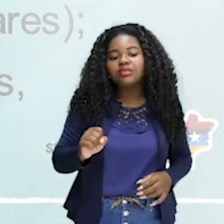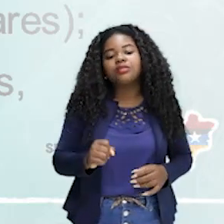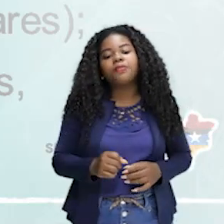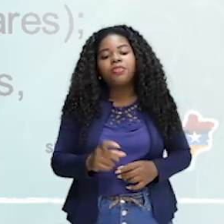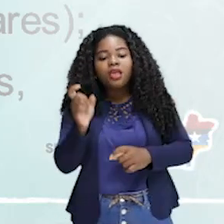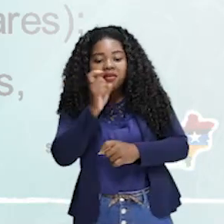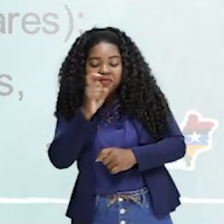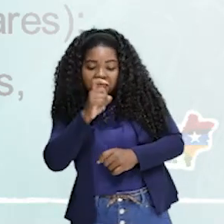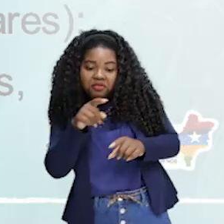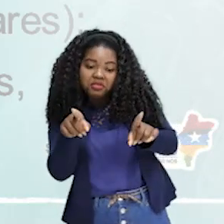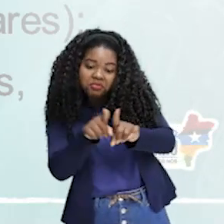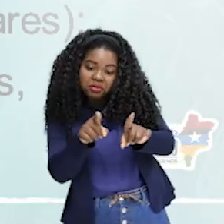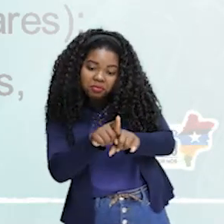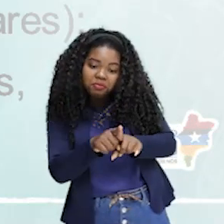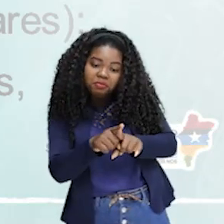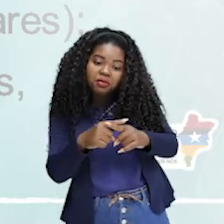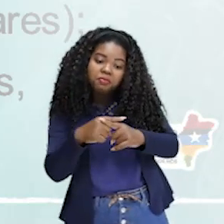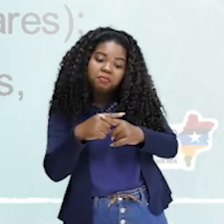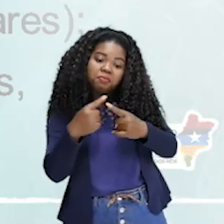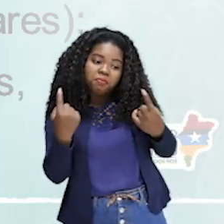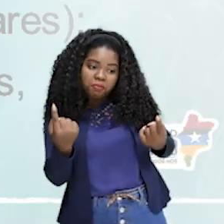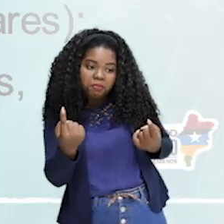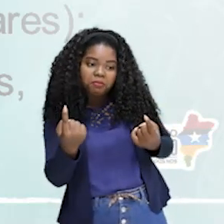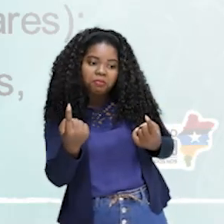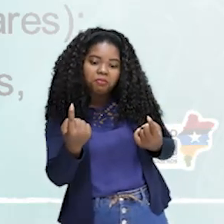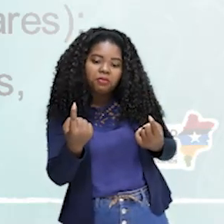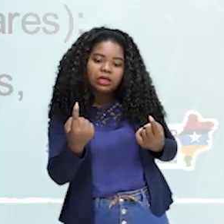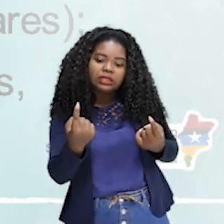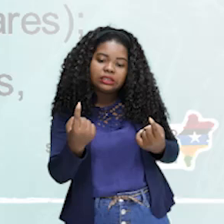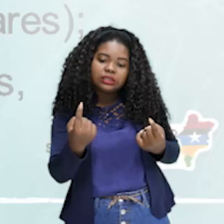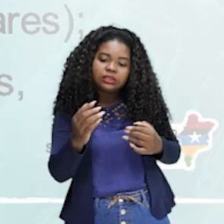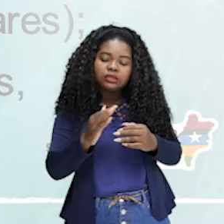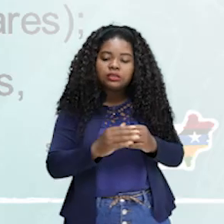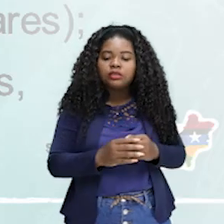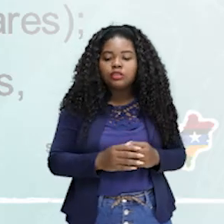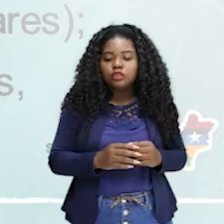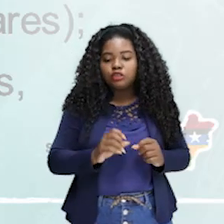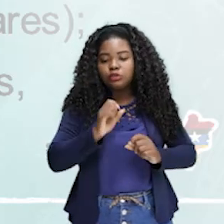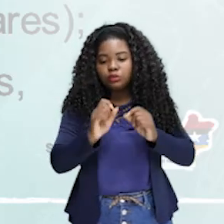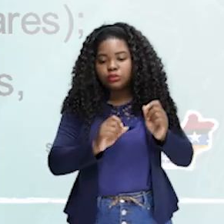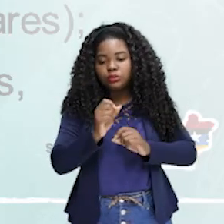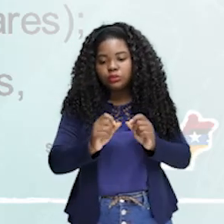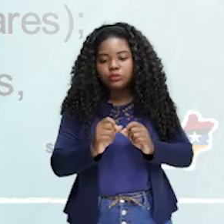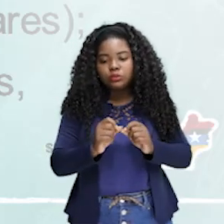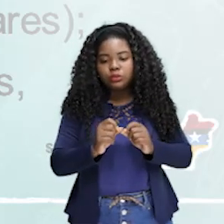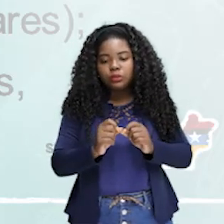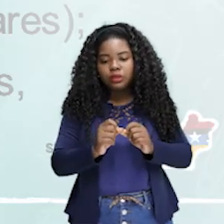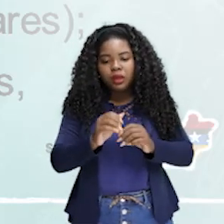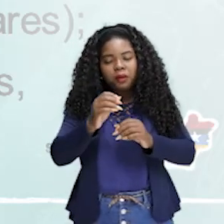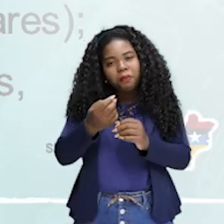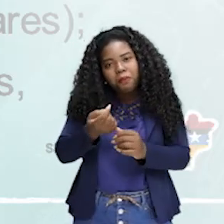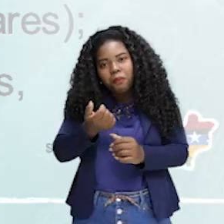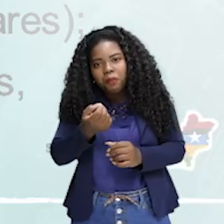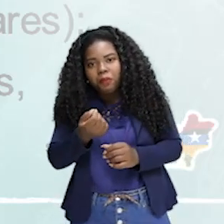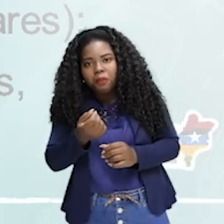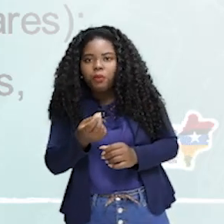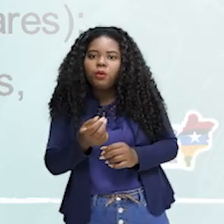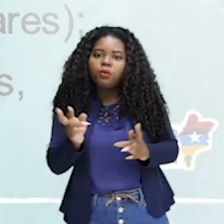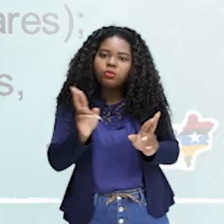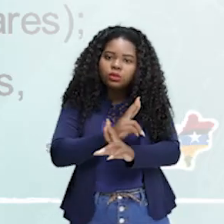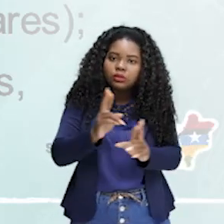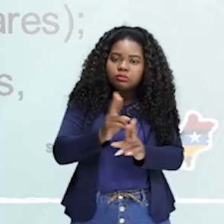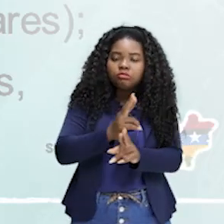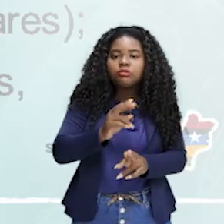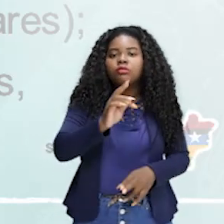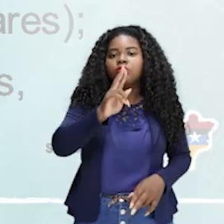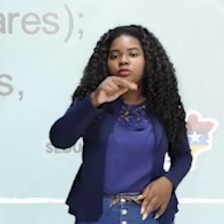é frio, mas não tão frio quanto relativo à questão da tundra, né? E é chamada aí principalmente das coníferas